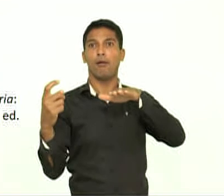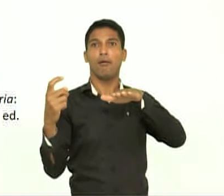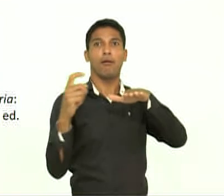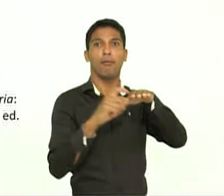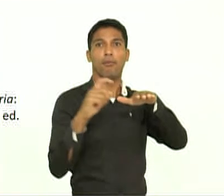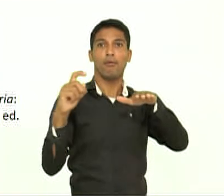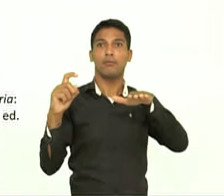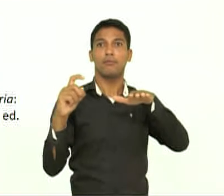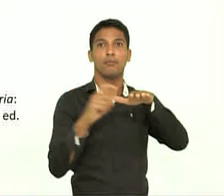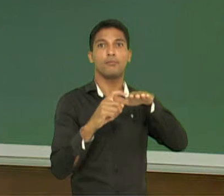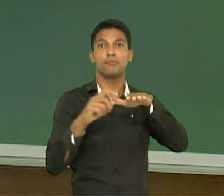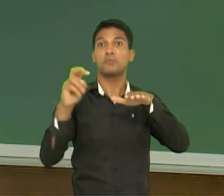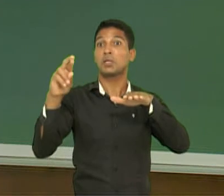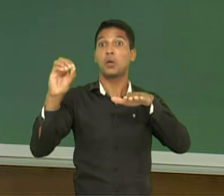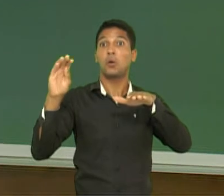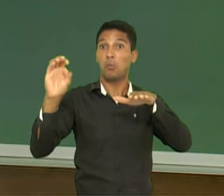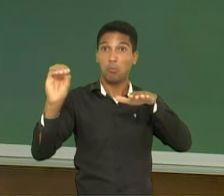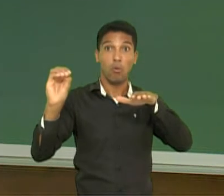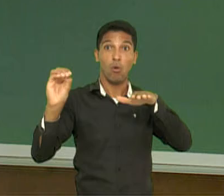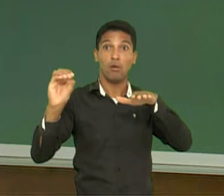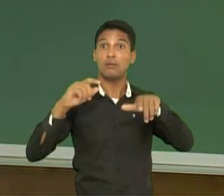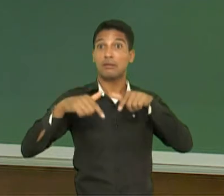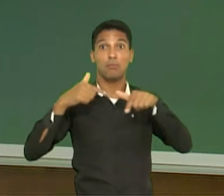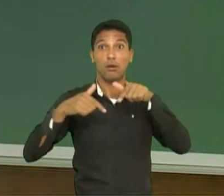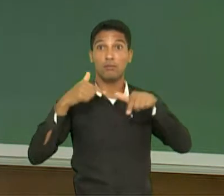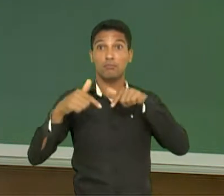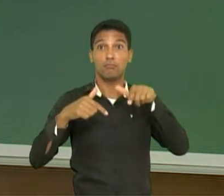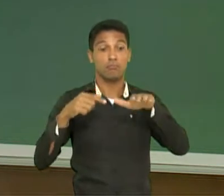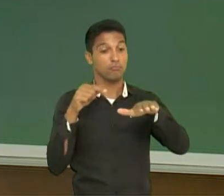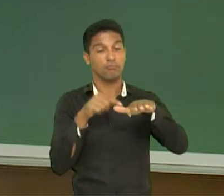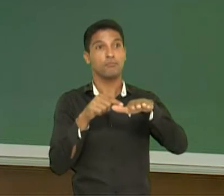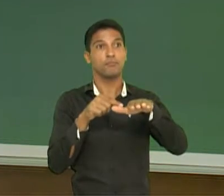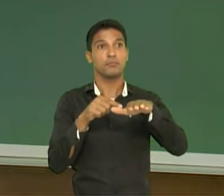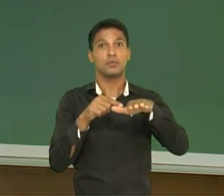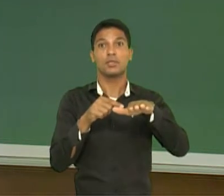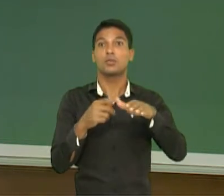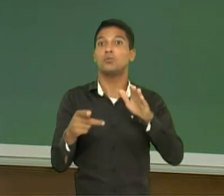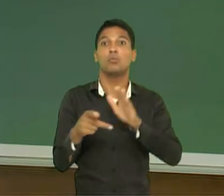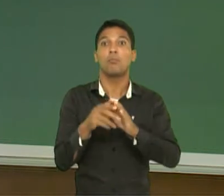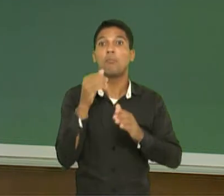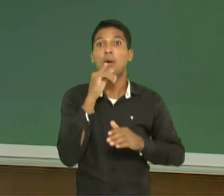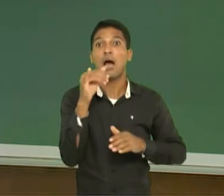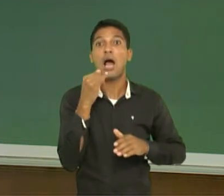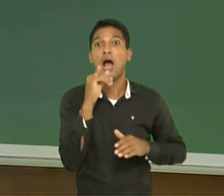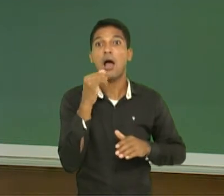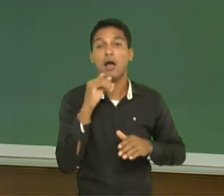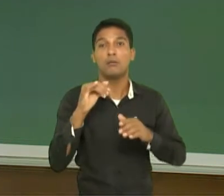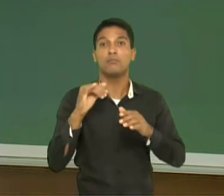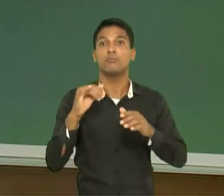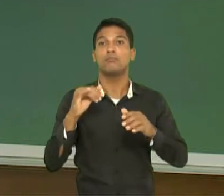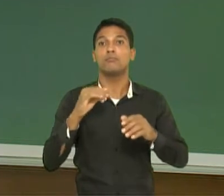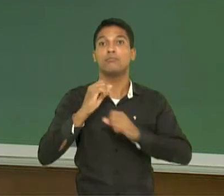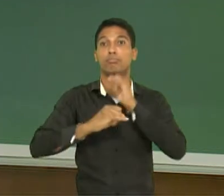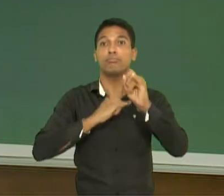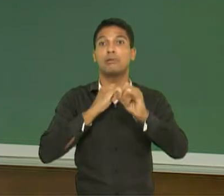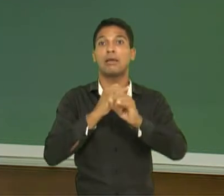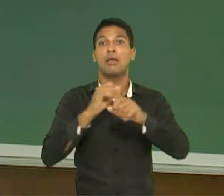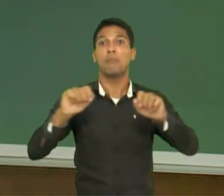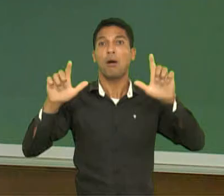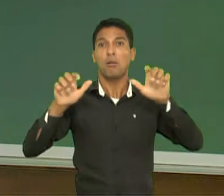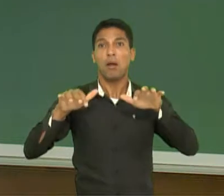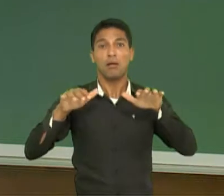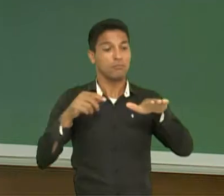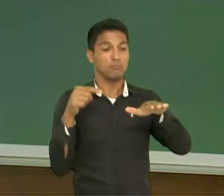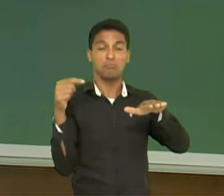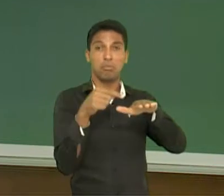nenhuma interferência humana. Então você percebe aqui um processo todo automatizado. Reparou aí? A questão do